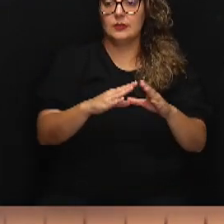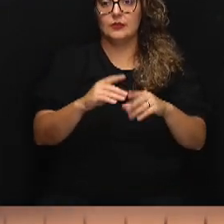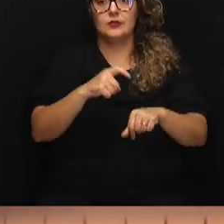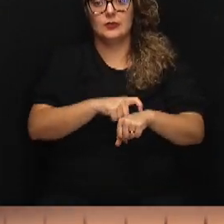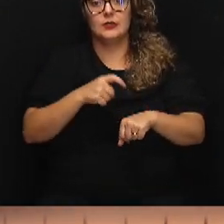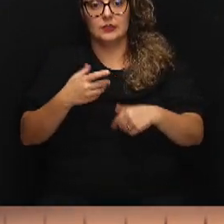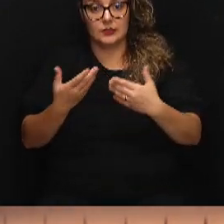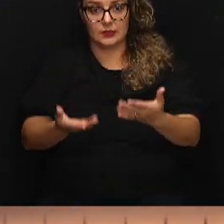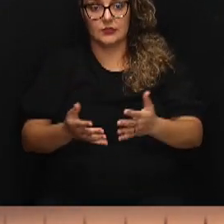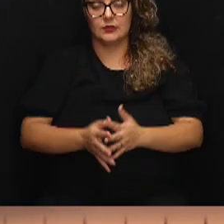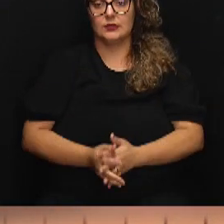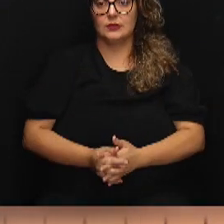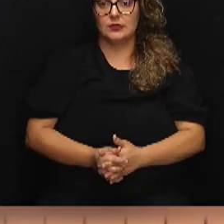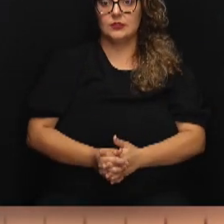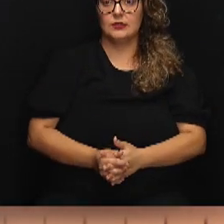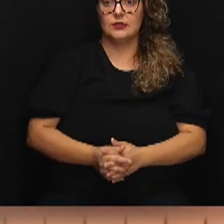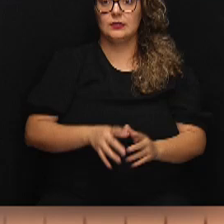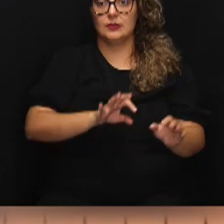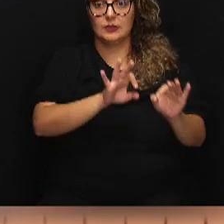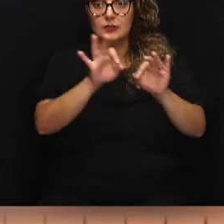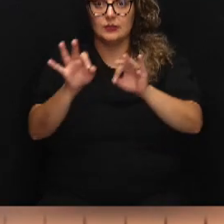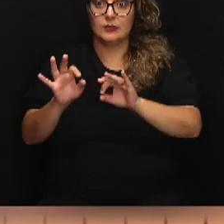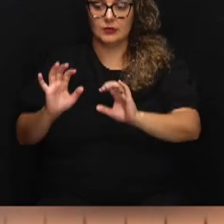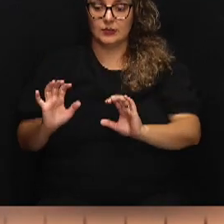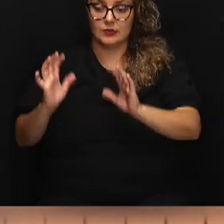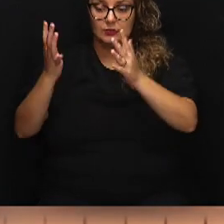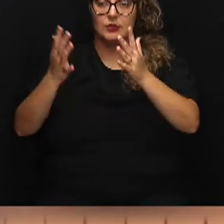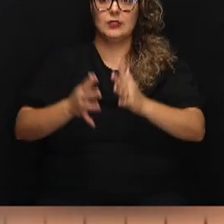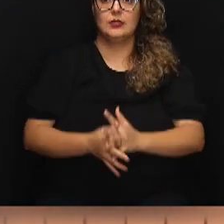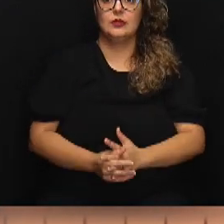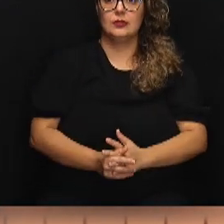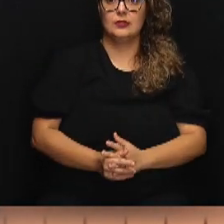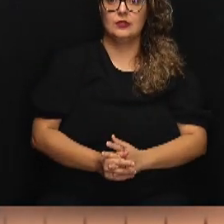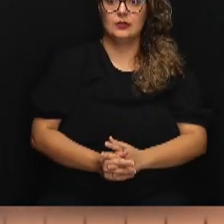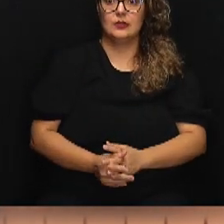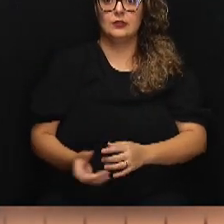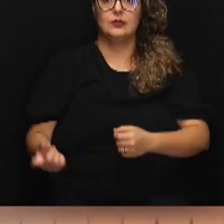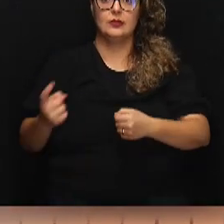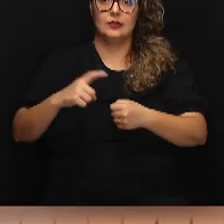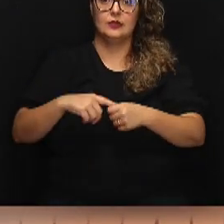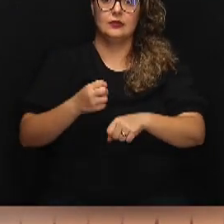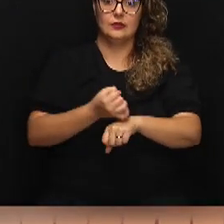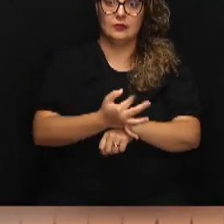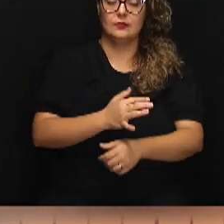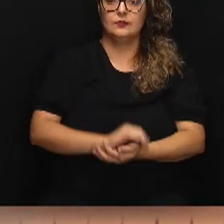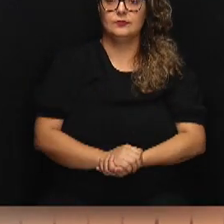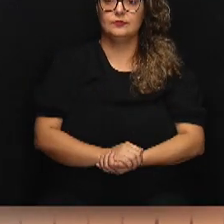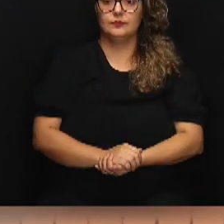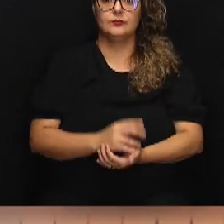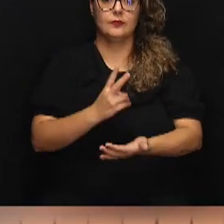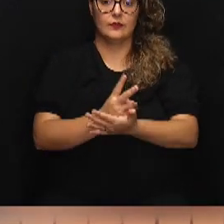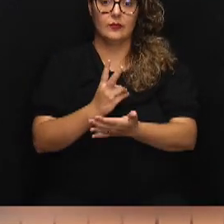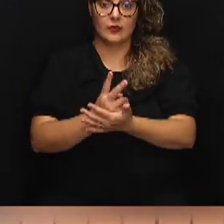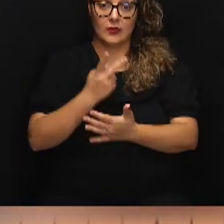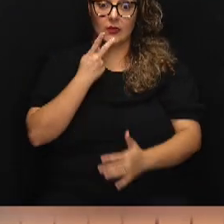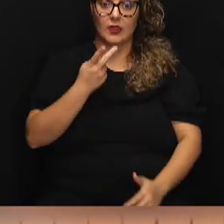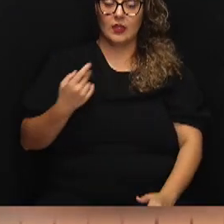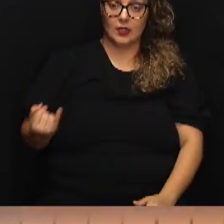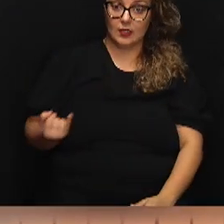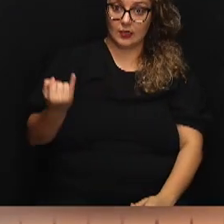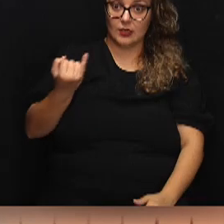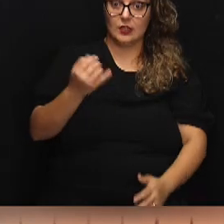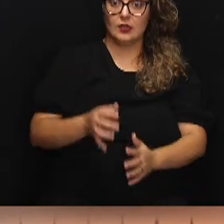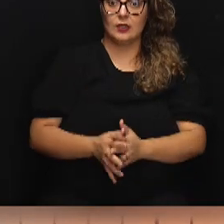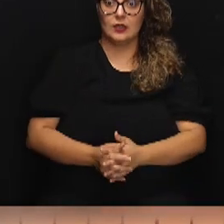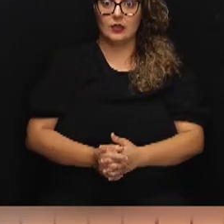tempos aí de cobertura de eventos, que a gente acaba voltando de madrugada. Eu sempre falo da importância, até